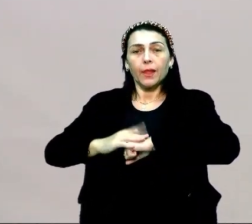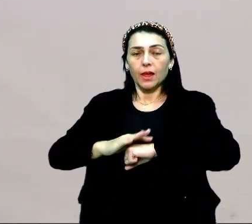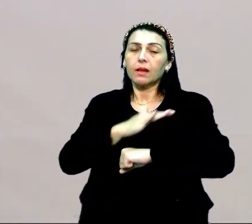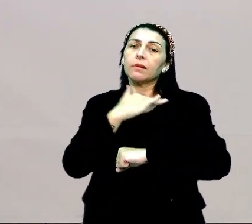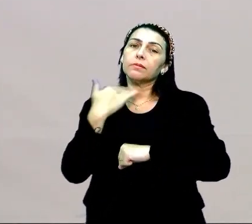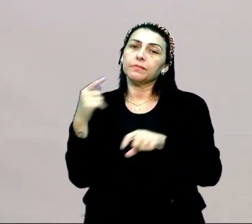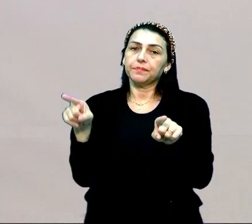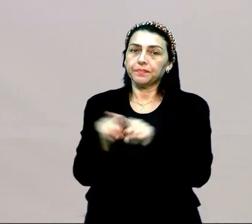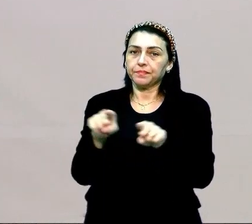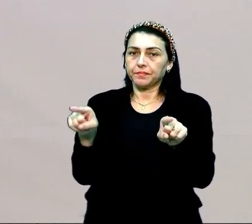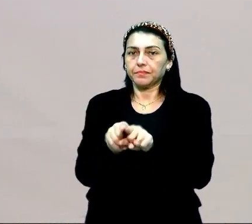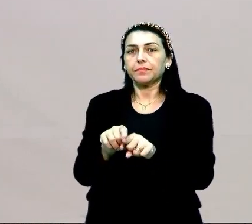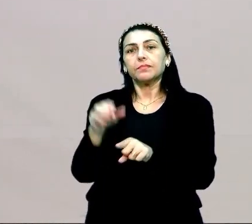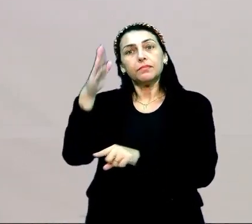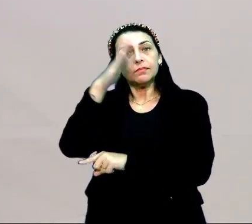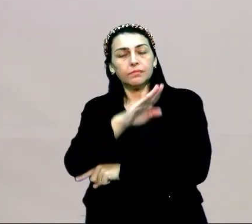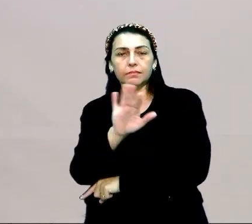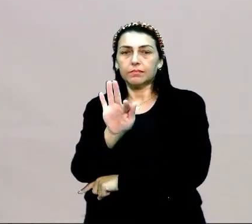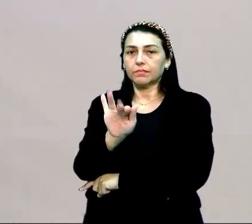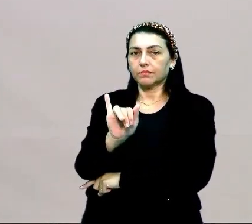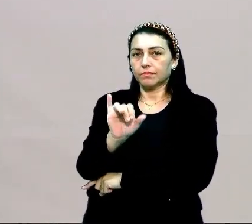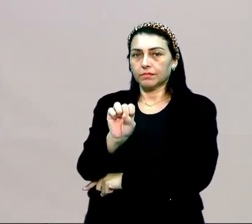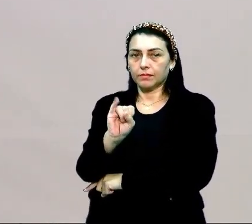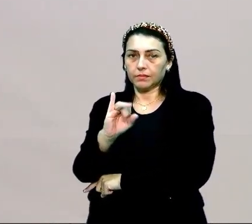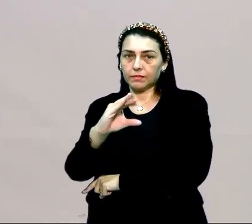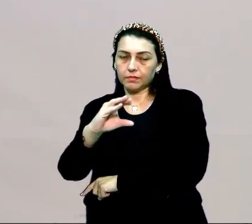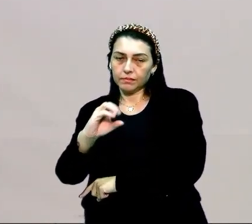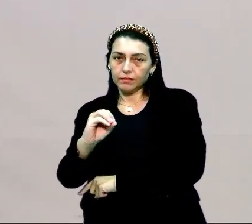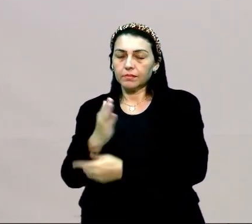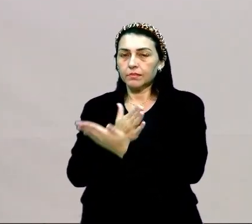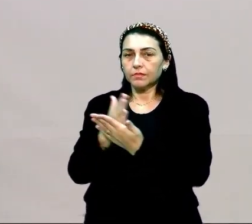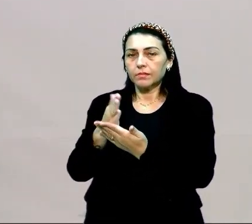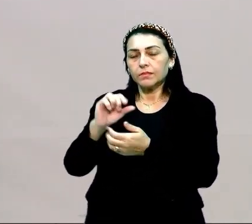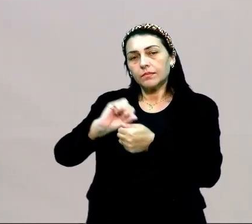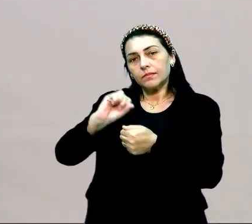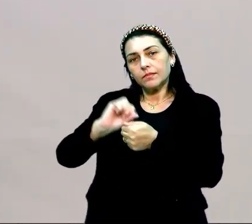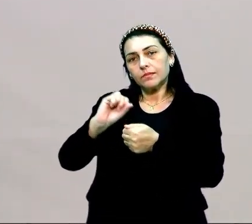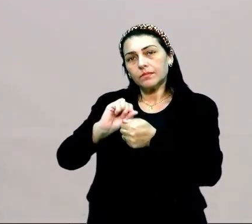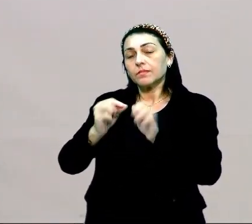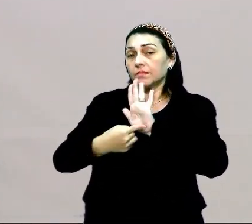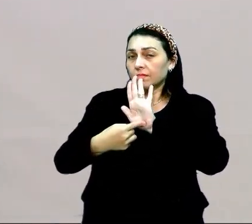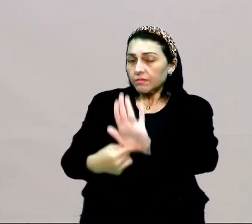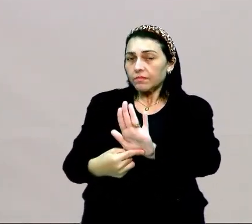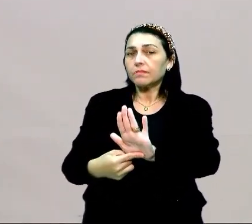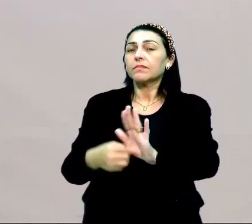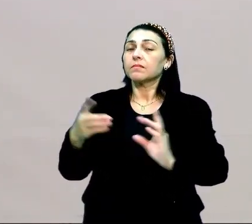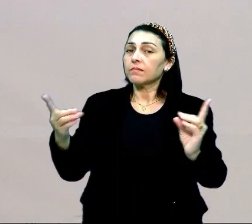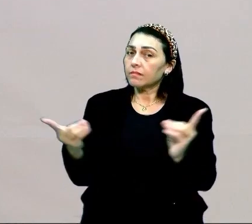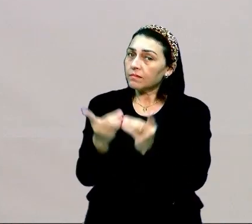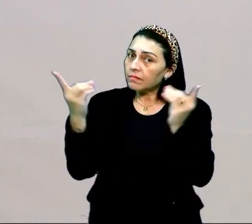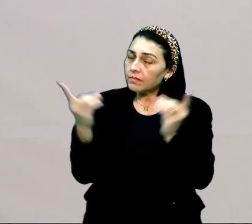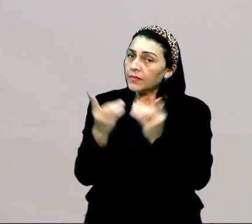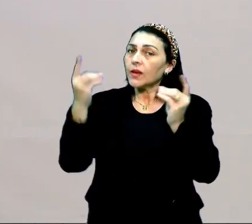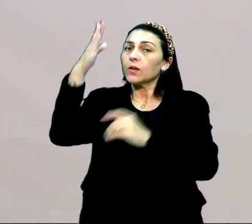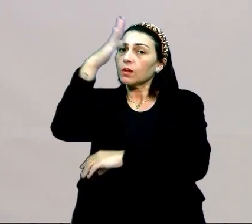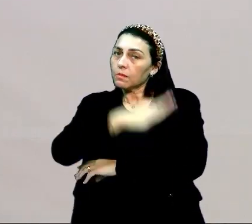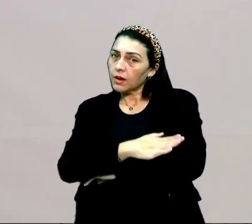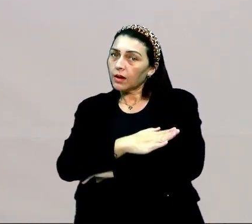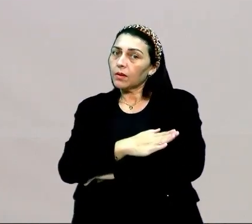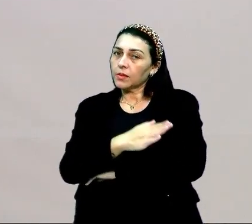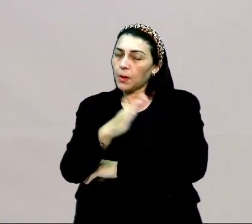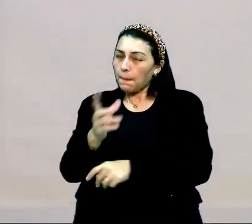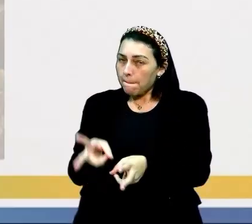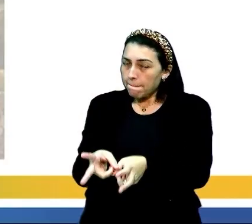Então esses são males físicos. Então ele vai começar a fazer uma abordagem bem didática da questão do mal. Deu